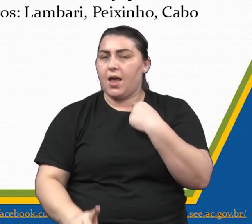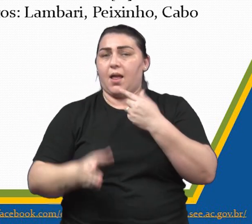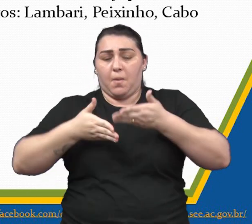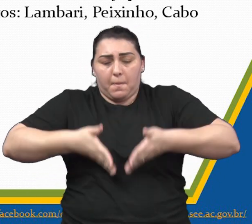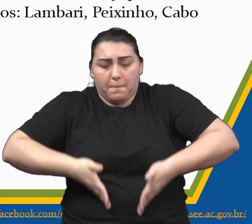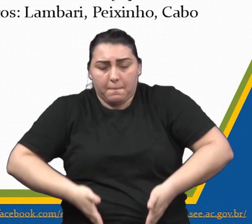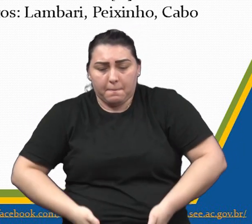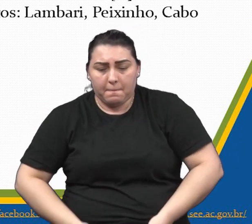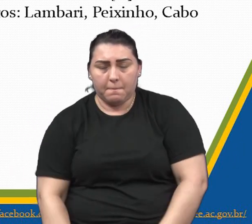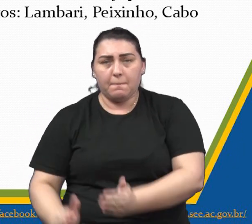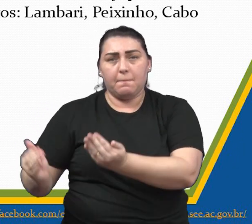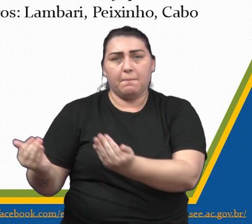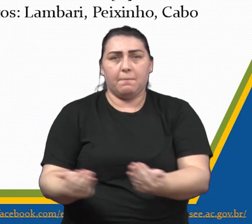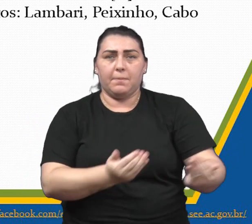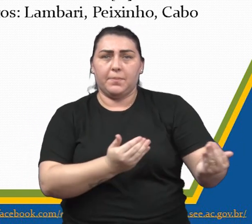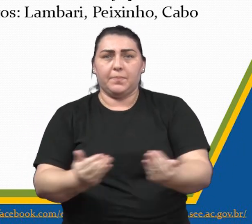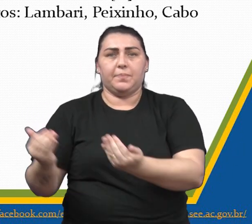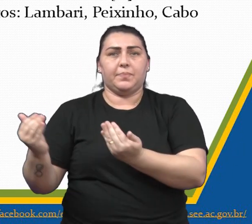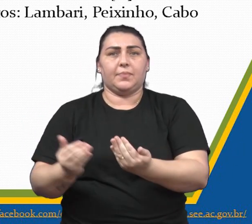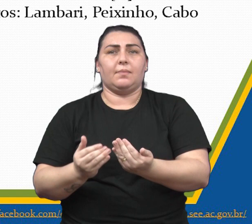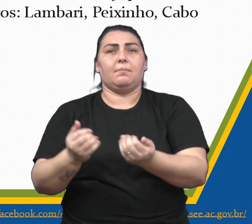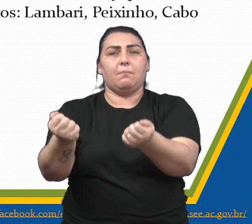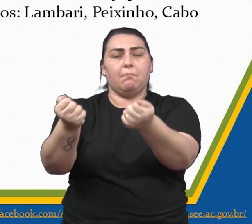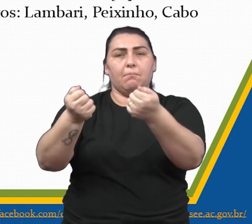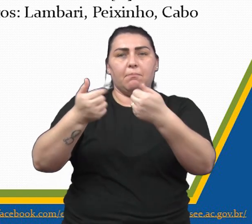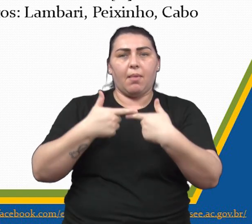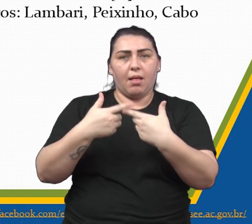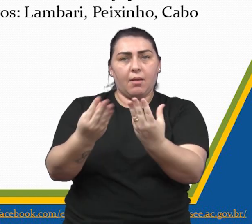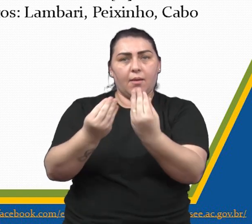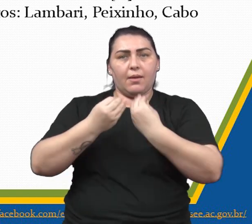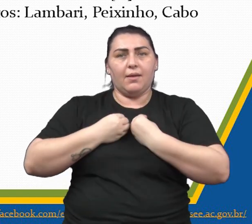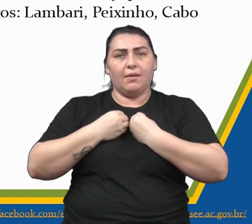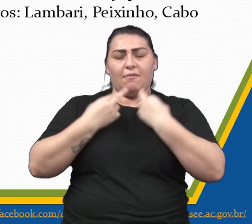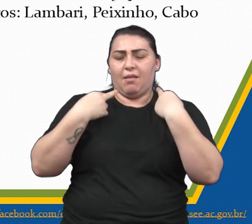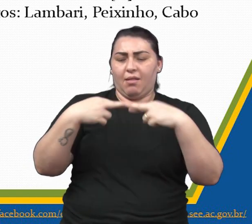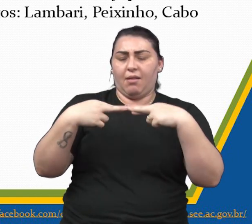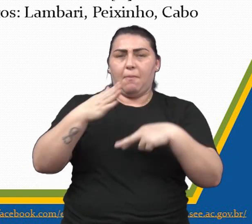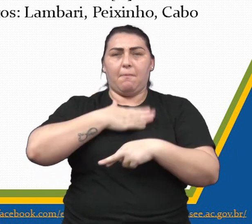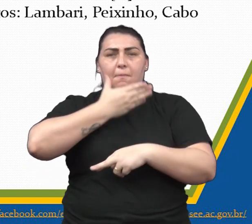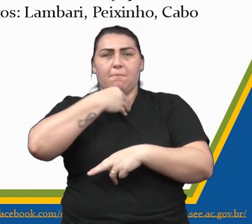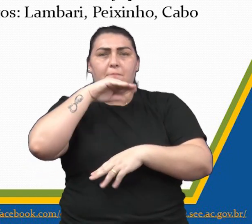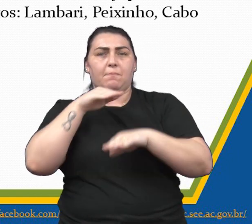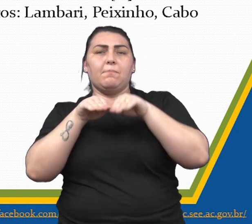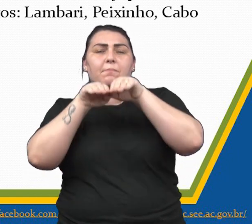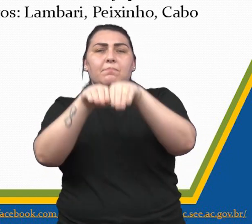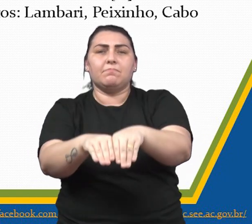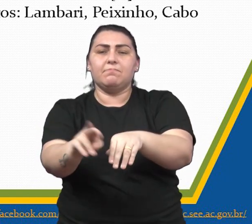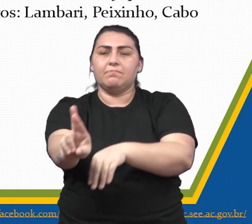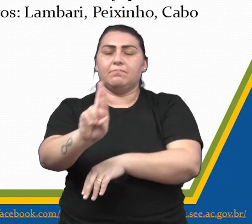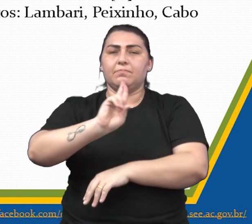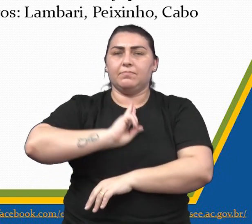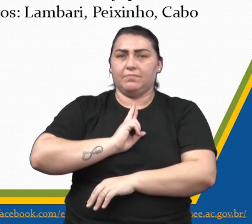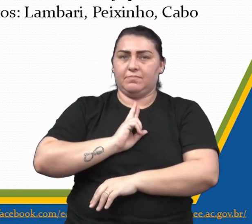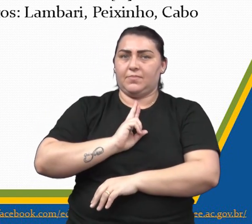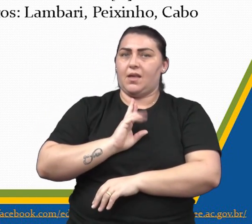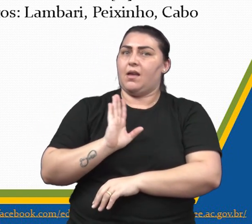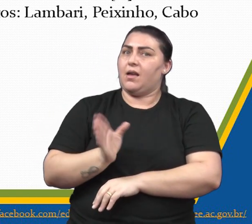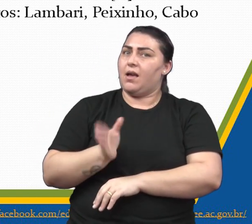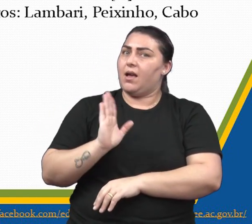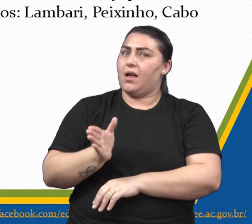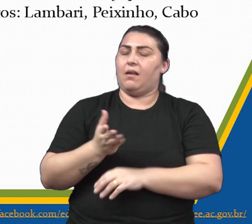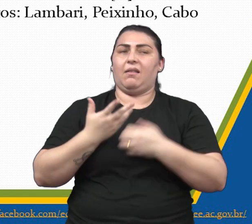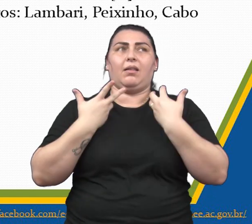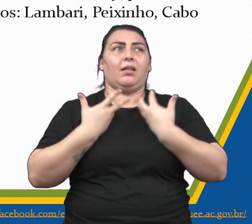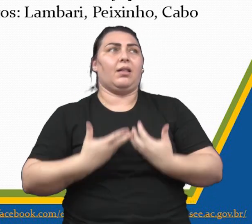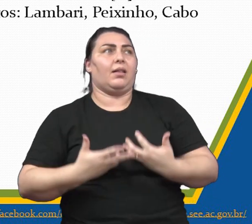primeiro bebê de Proveta, recebi esse apelido. Fui reclamar com meu pai e ele respondeu: daqui a pouco eles se